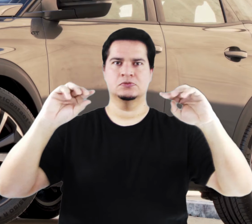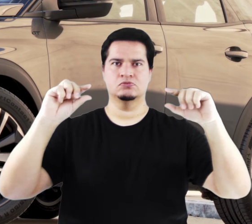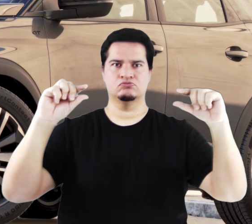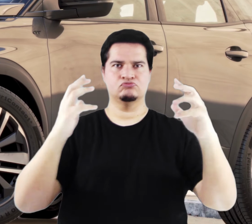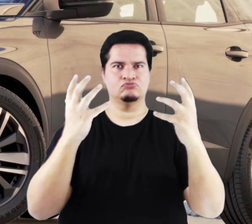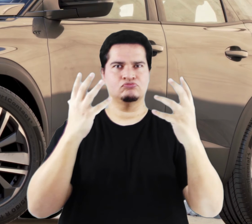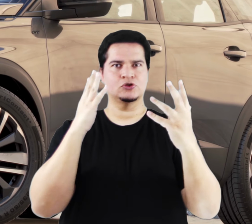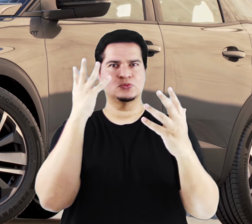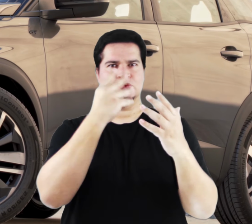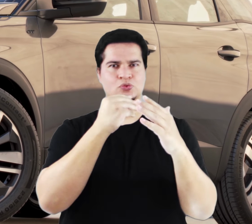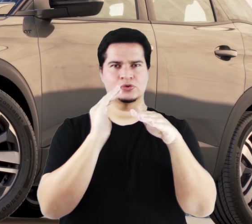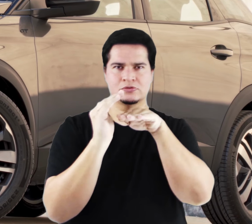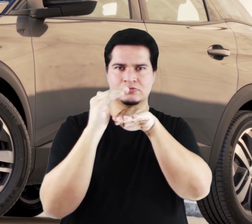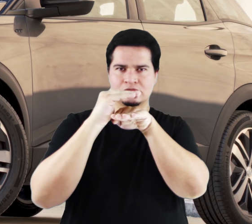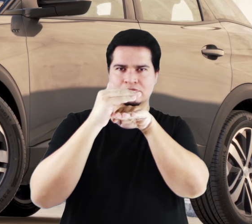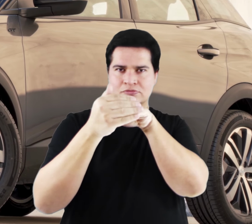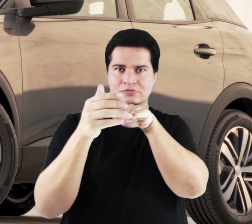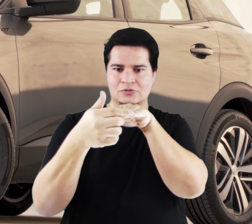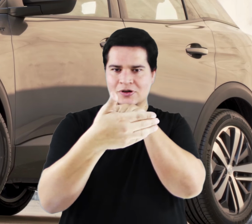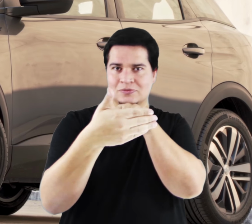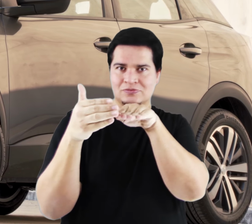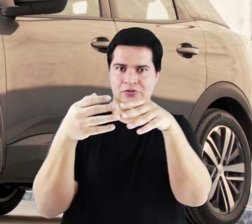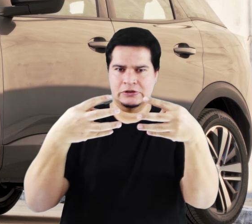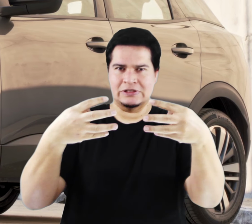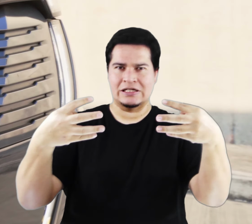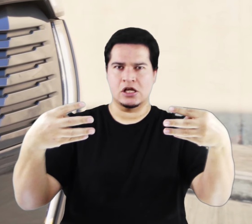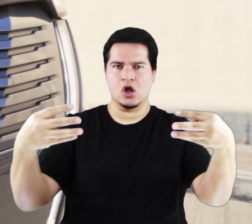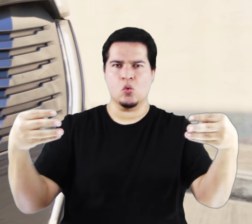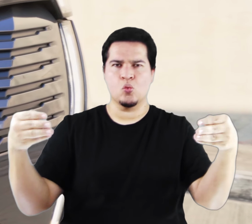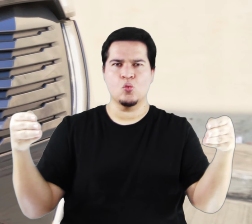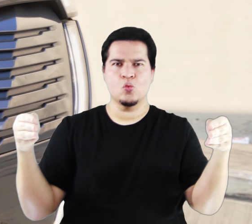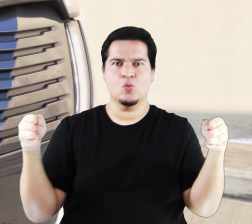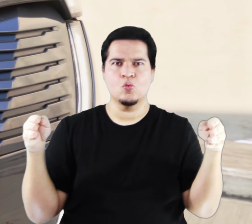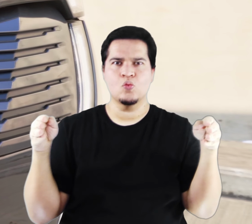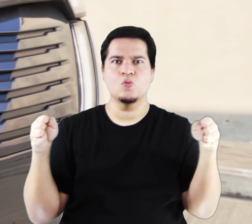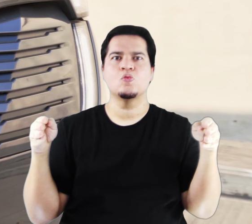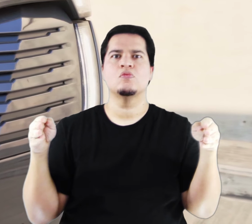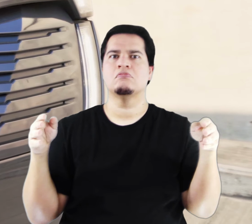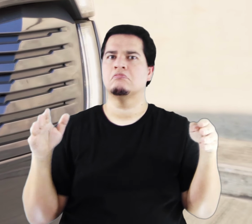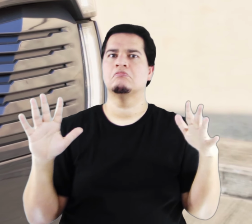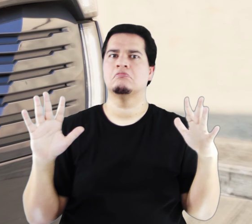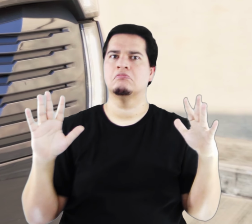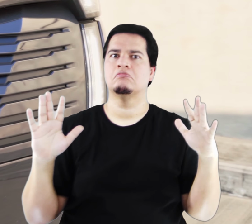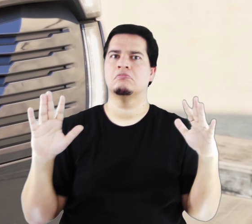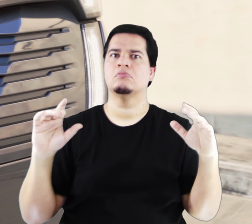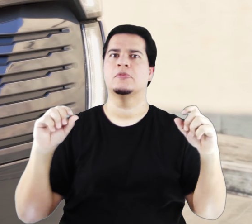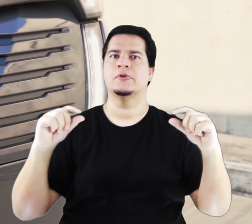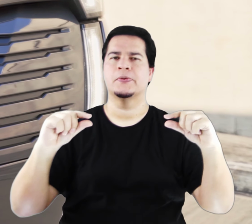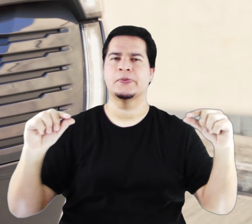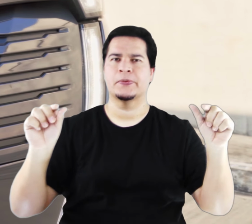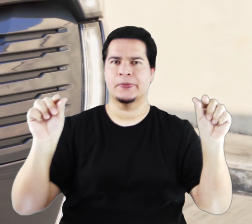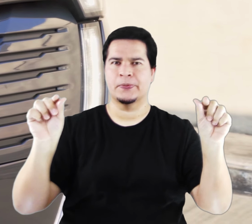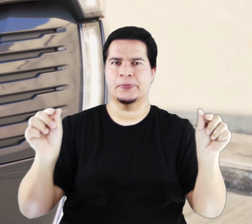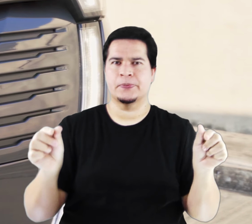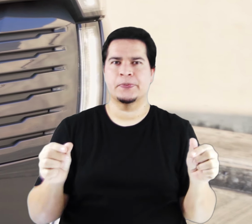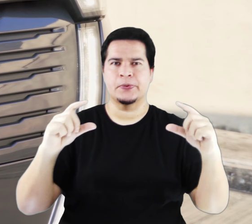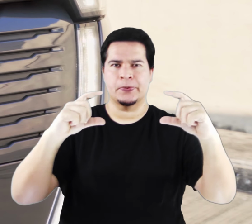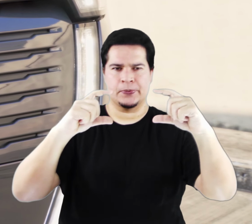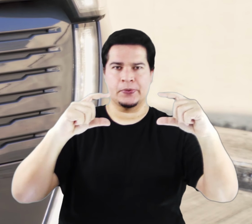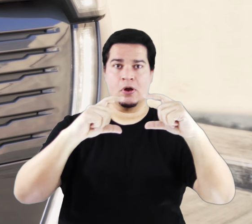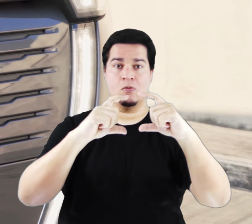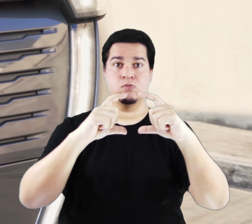explosão tridimensional. E aí aqui ele sangra para o para-choque, que muda do alto relevo para cá, para baixo